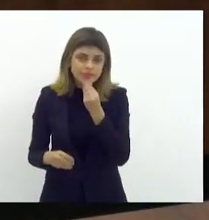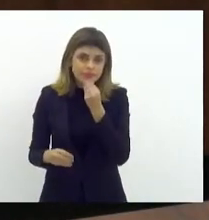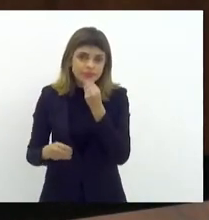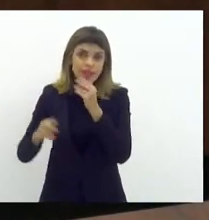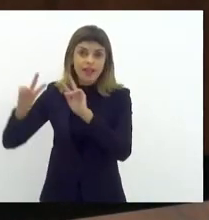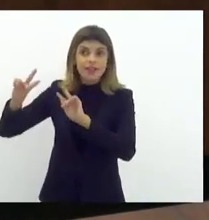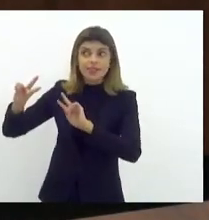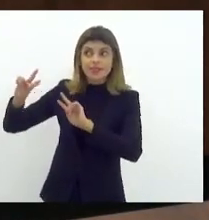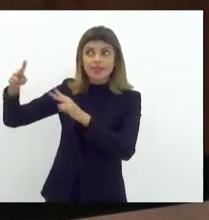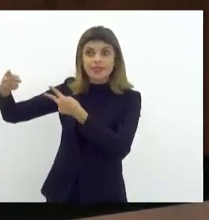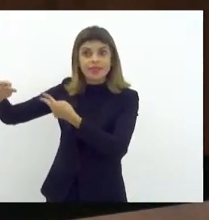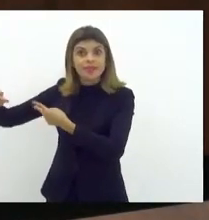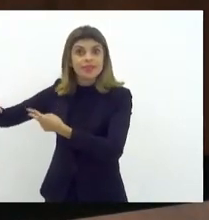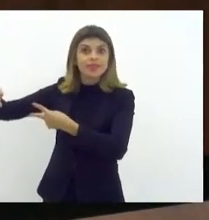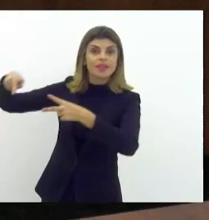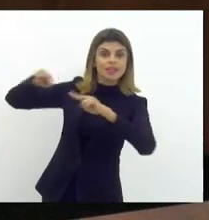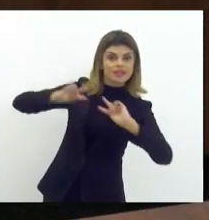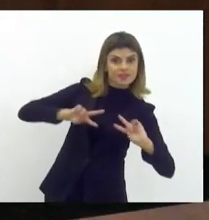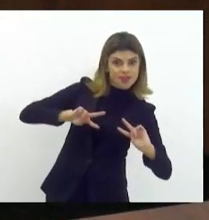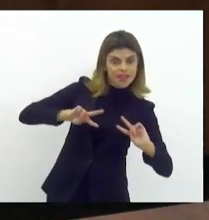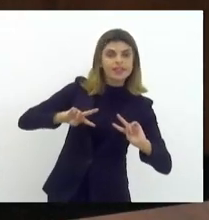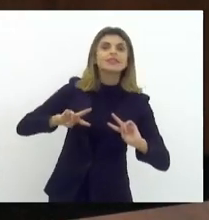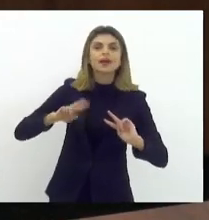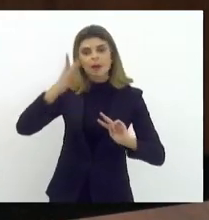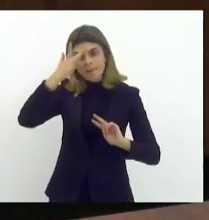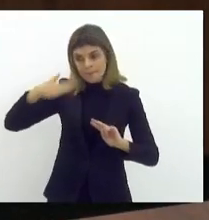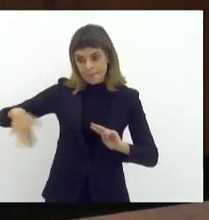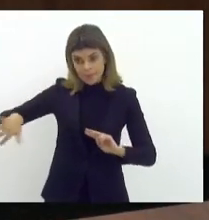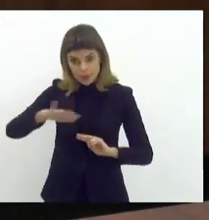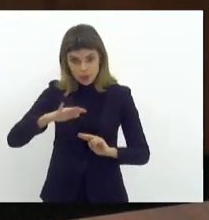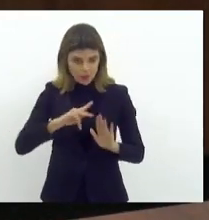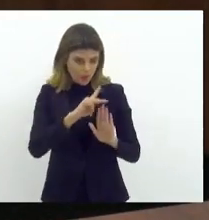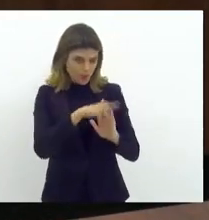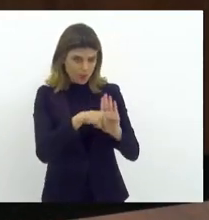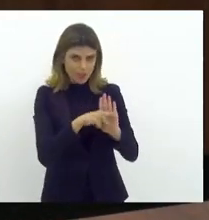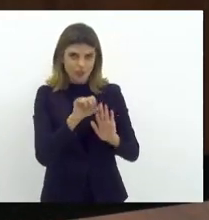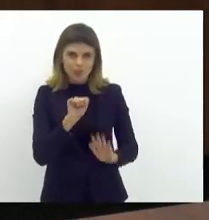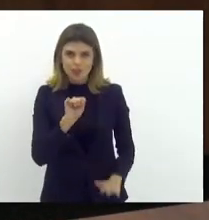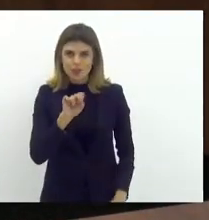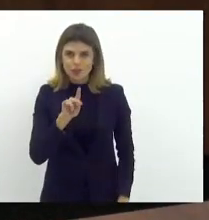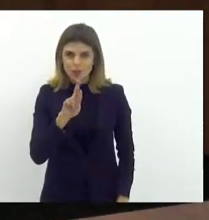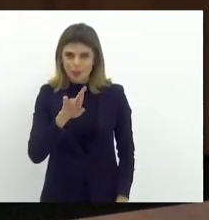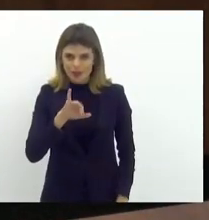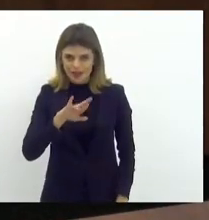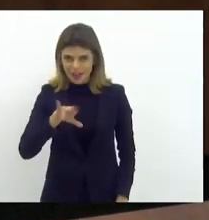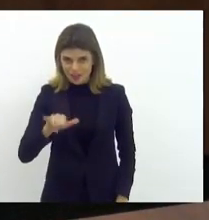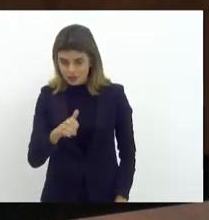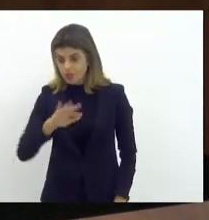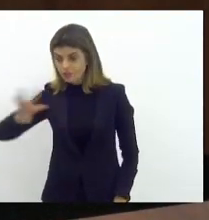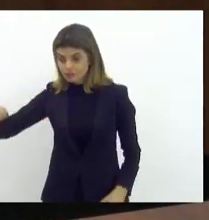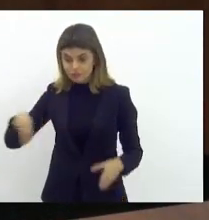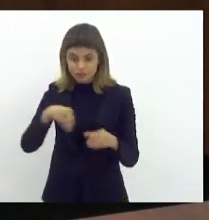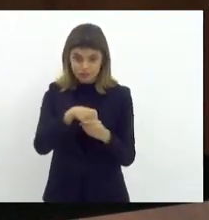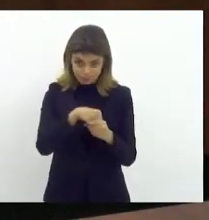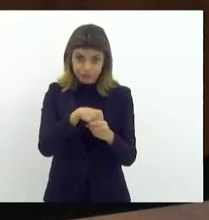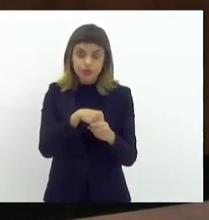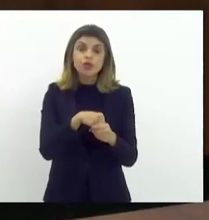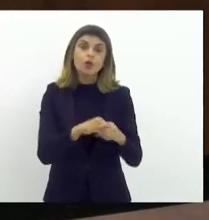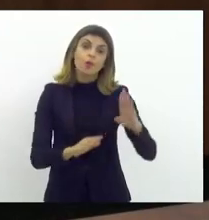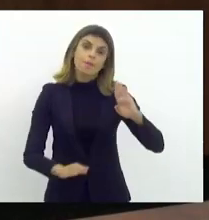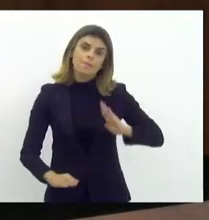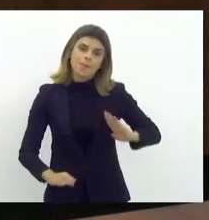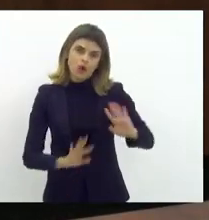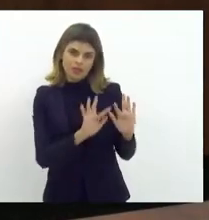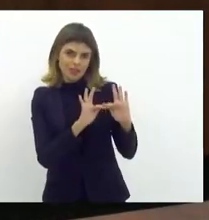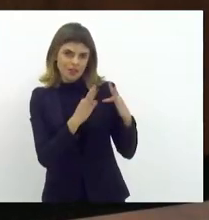transferência dos beneficiários do programa do super RJ para o governo federal para o